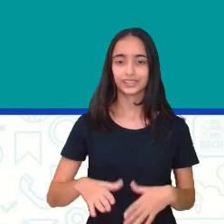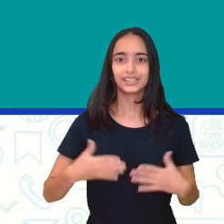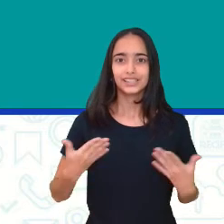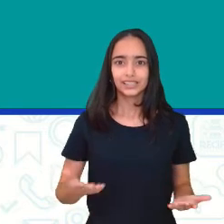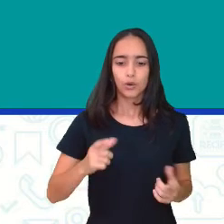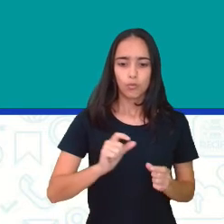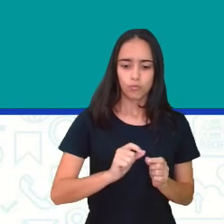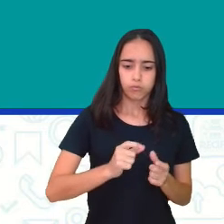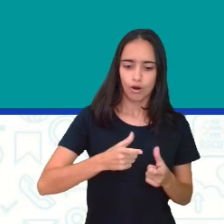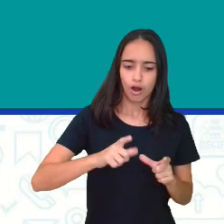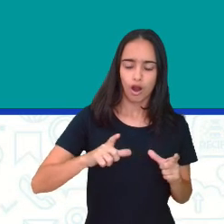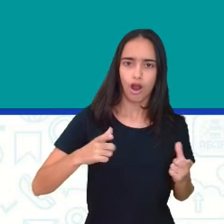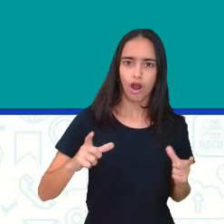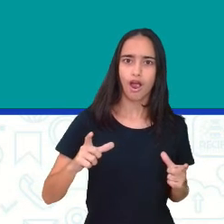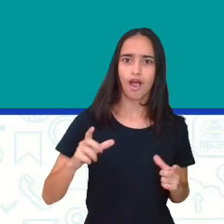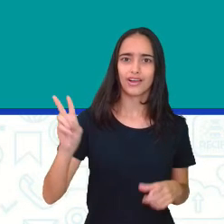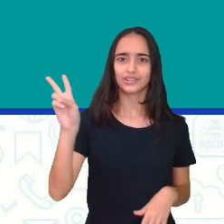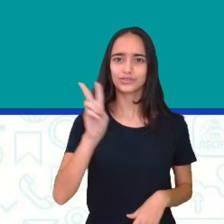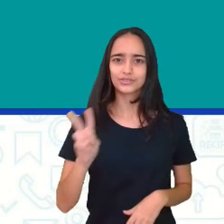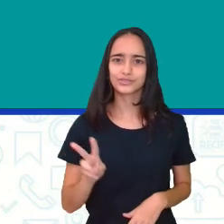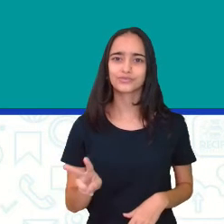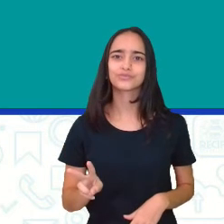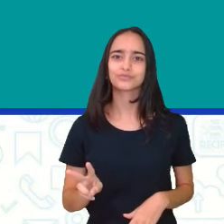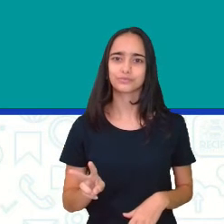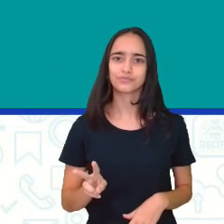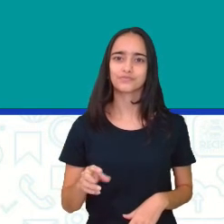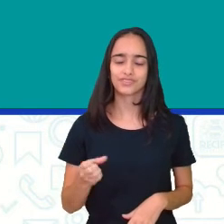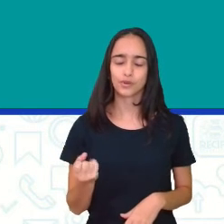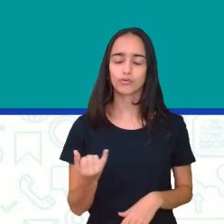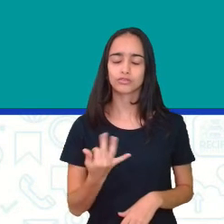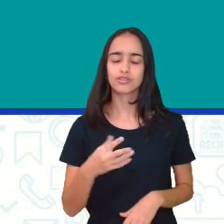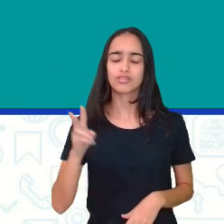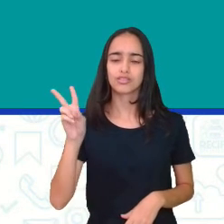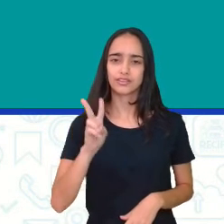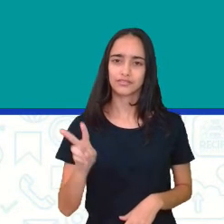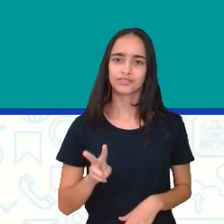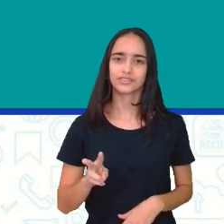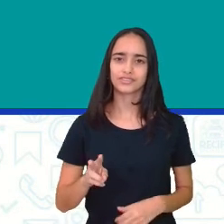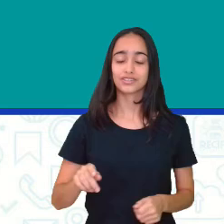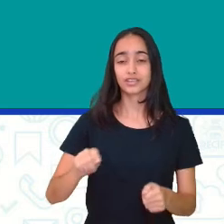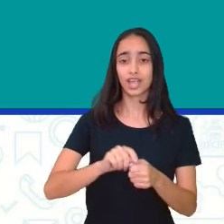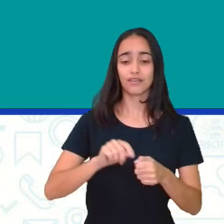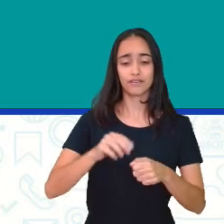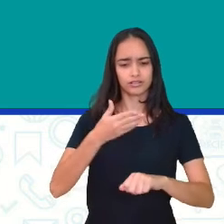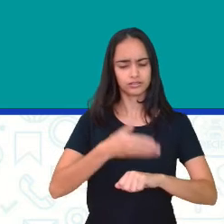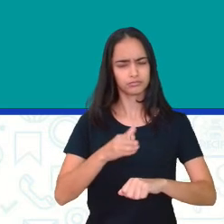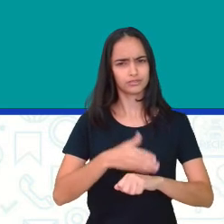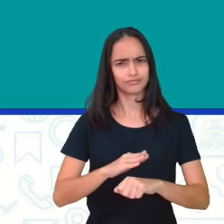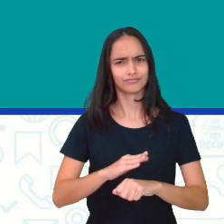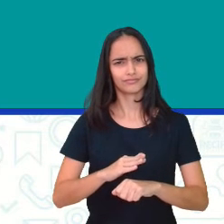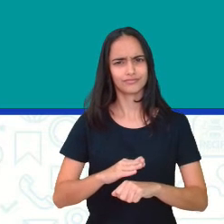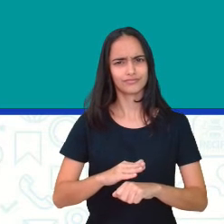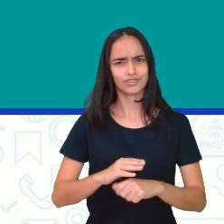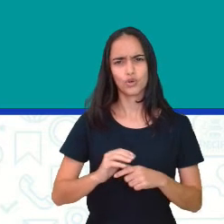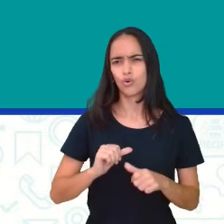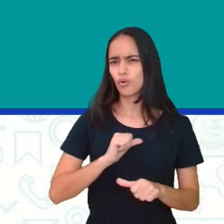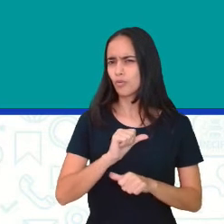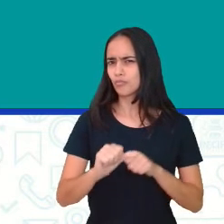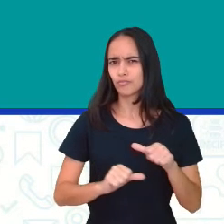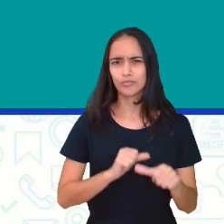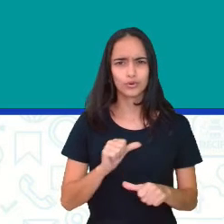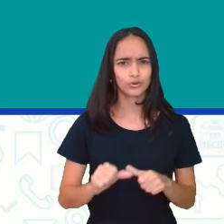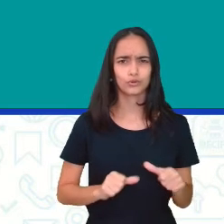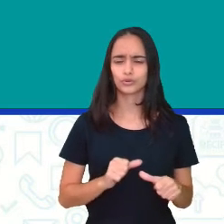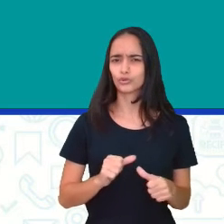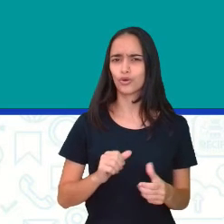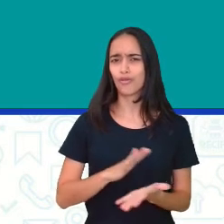a quantidade de vezes que eu faço esse exercício. Então, vejam, eu não alterei tempo, não alterei a carga, né, a